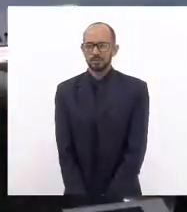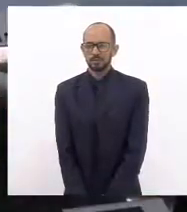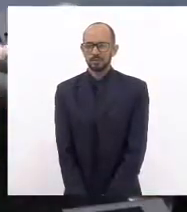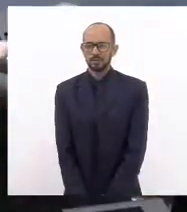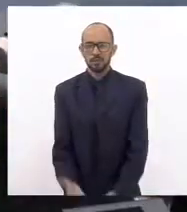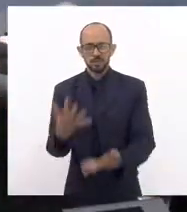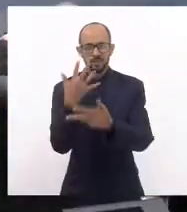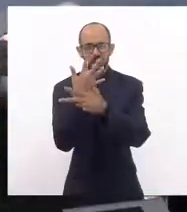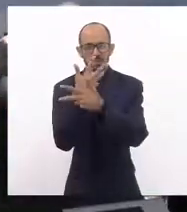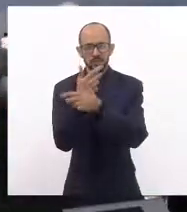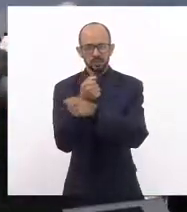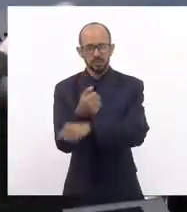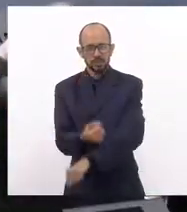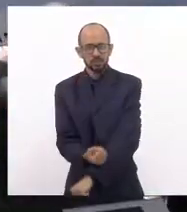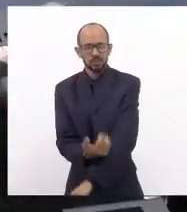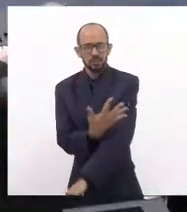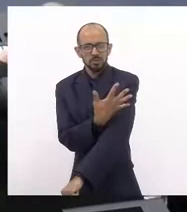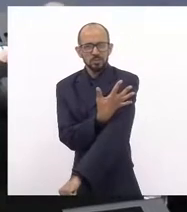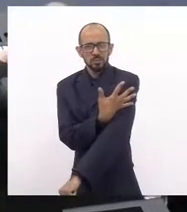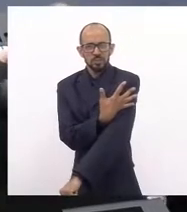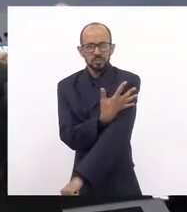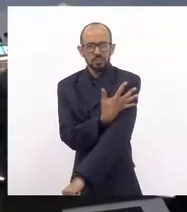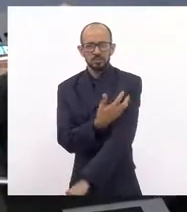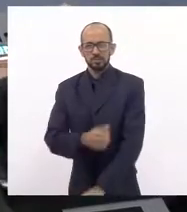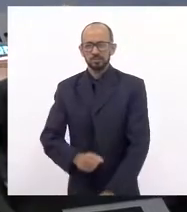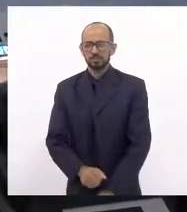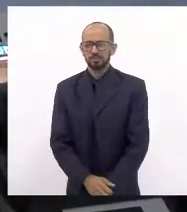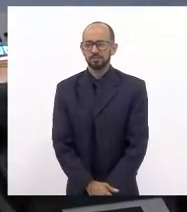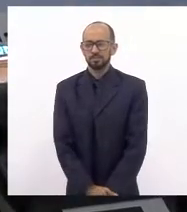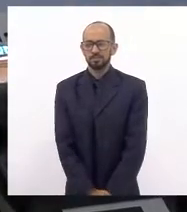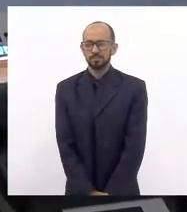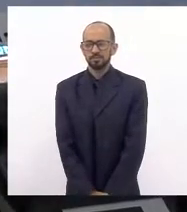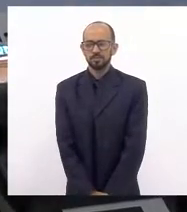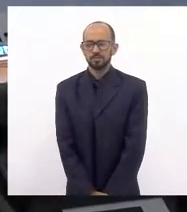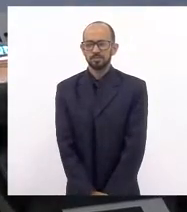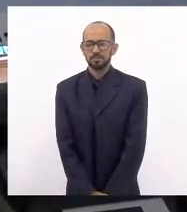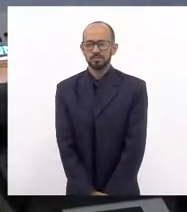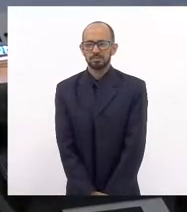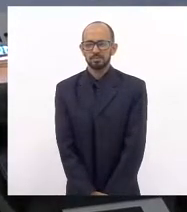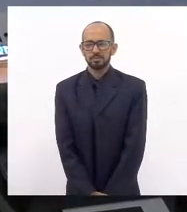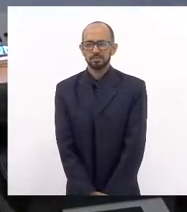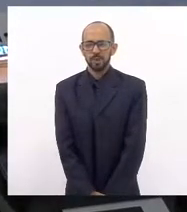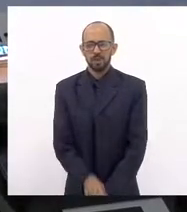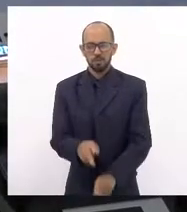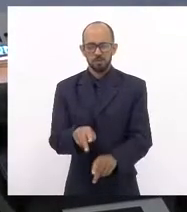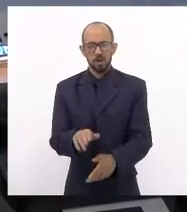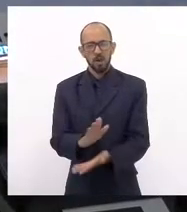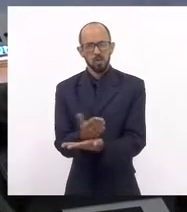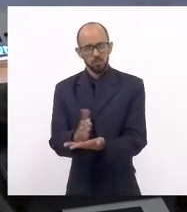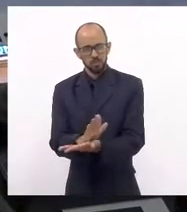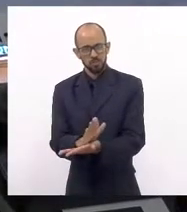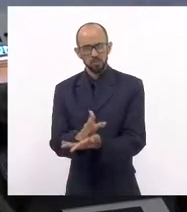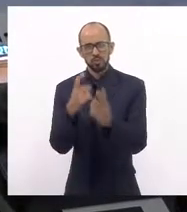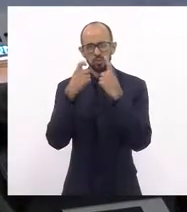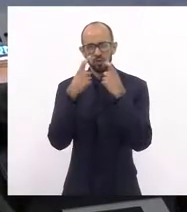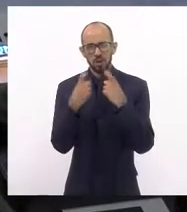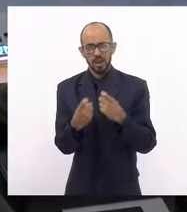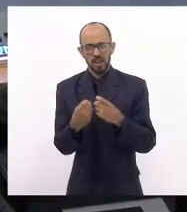Lindo, emocionante, né, pessoal? Muito emocionante. Teve pessoas que choraram, se emocionaram